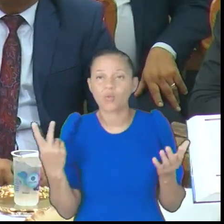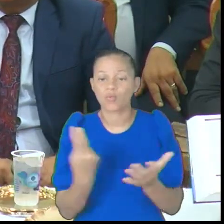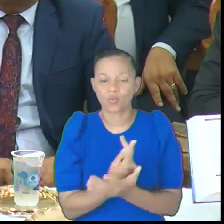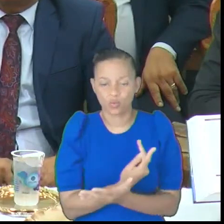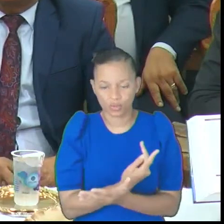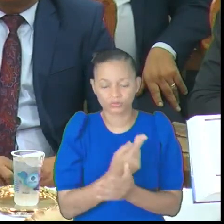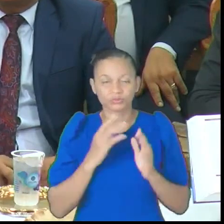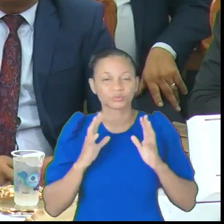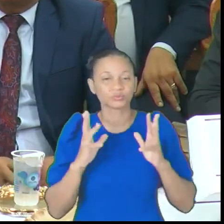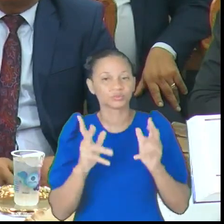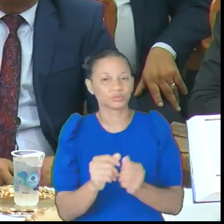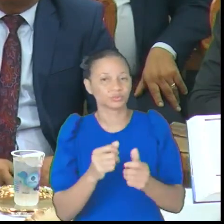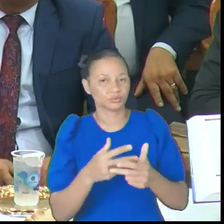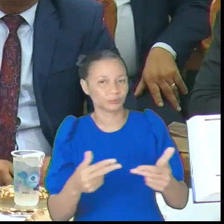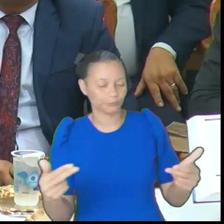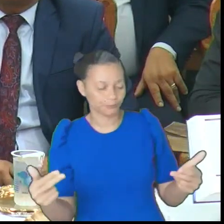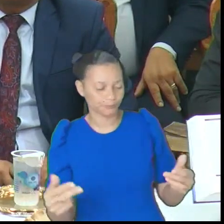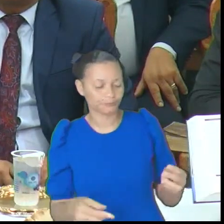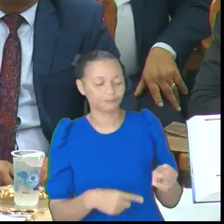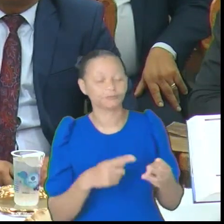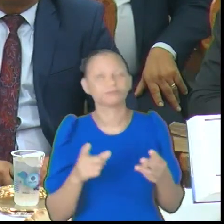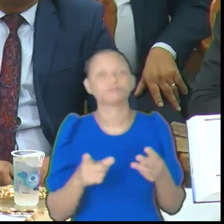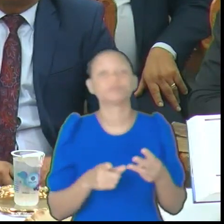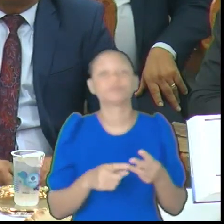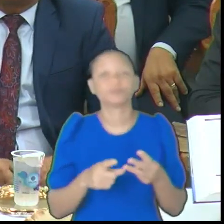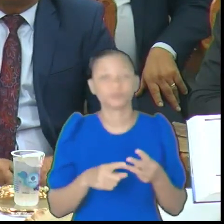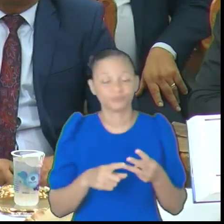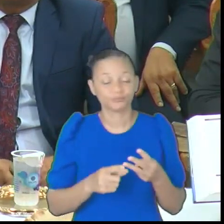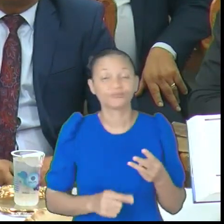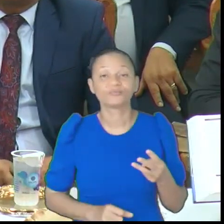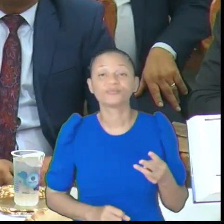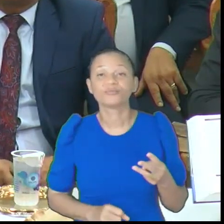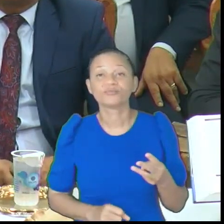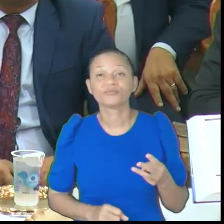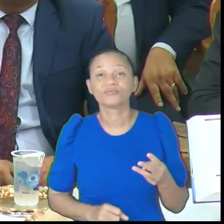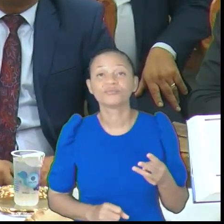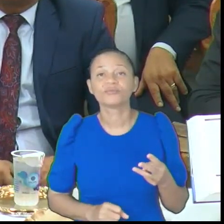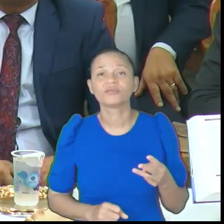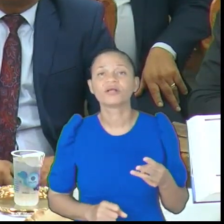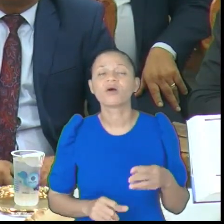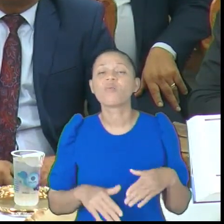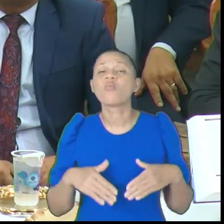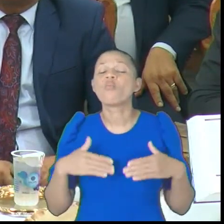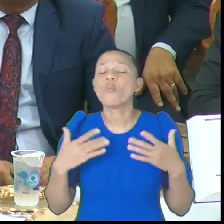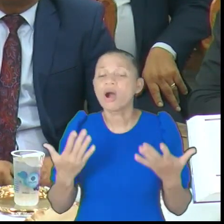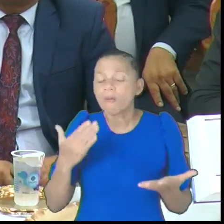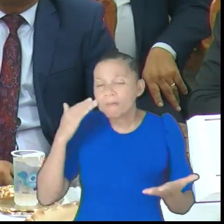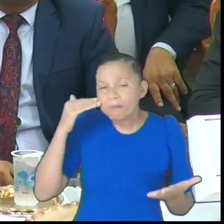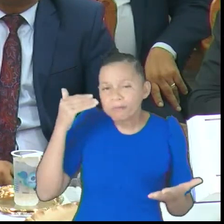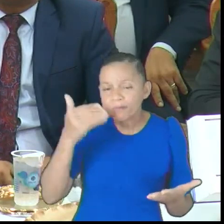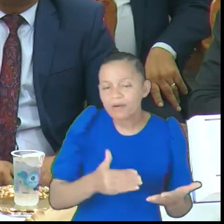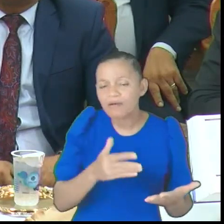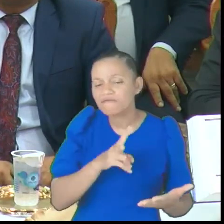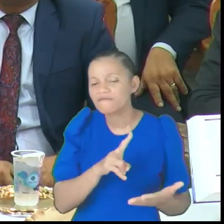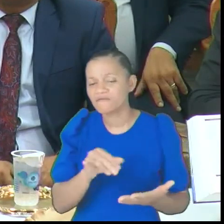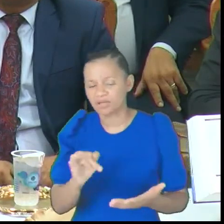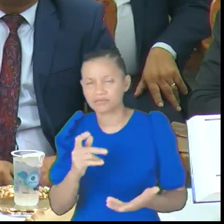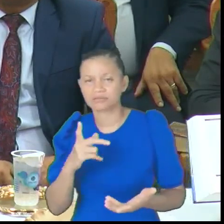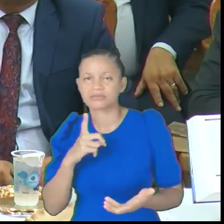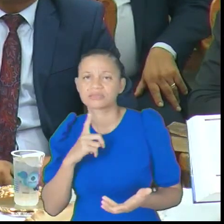sucederão todas essas coisas? A segunda: que sinais